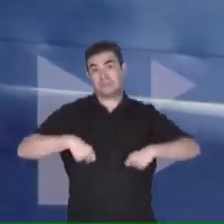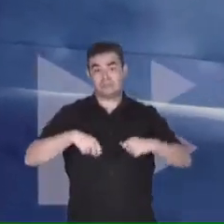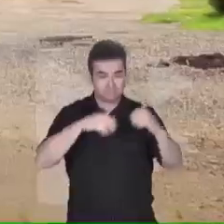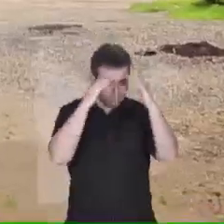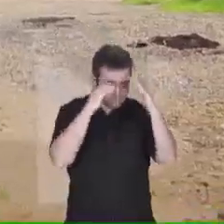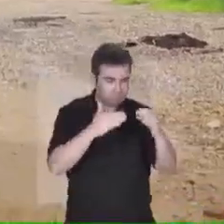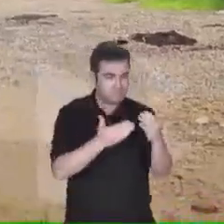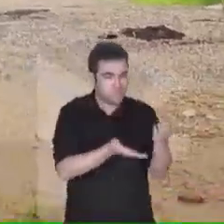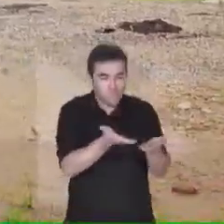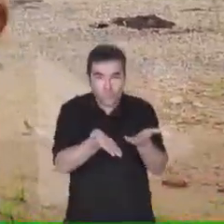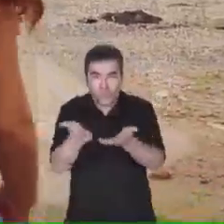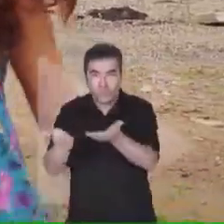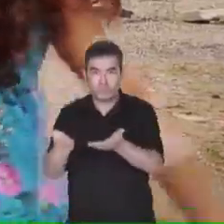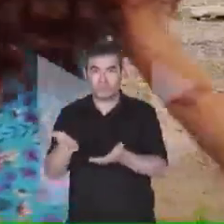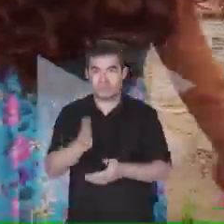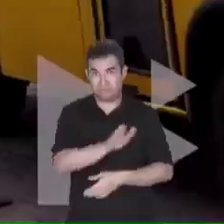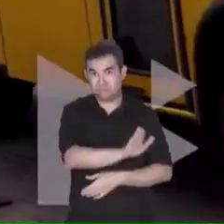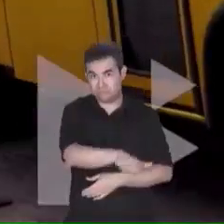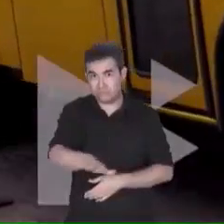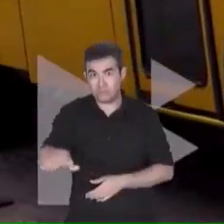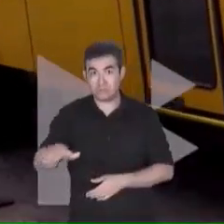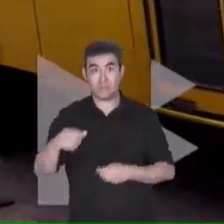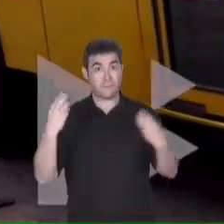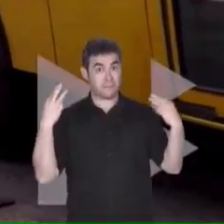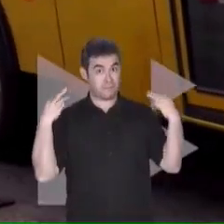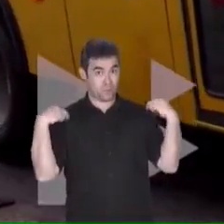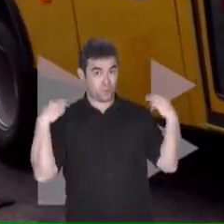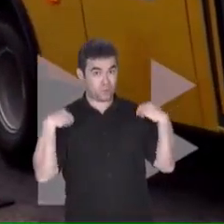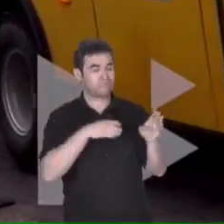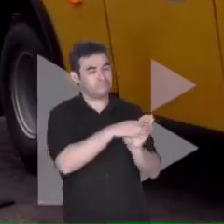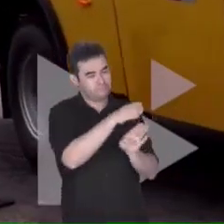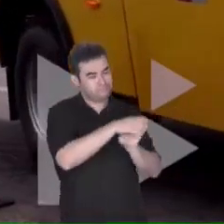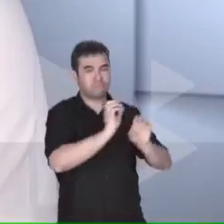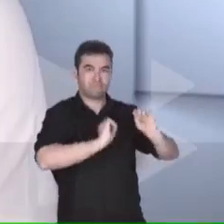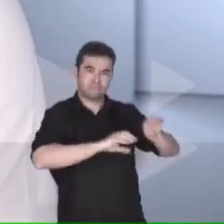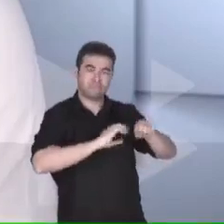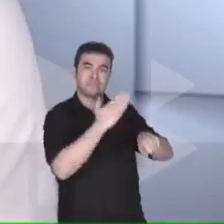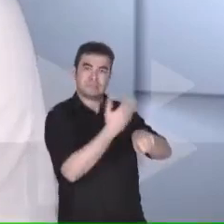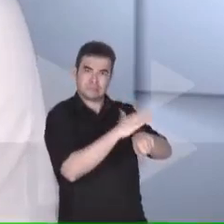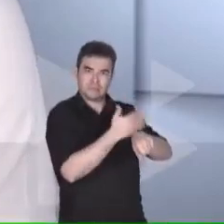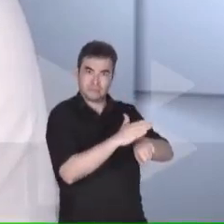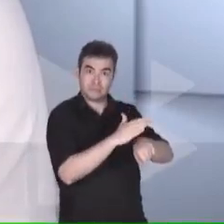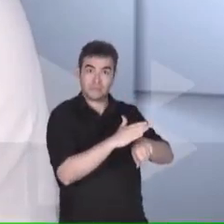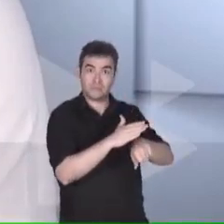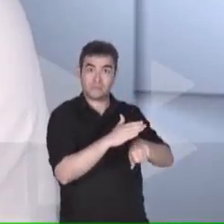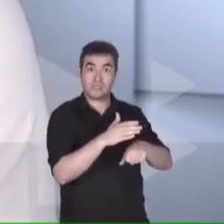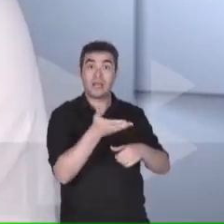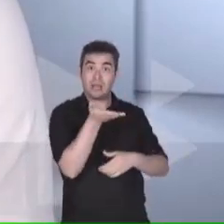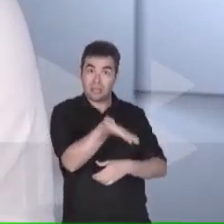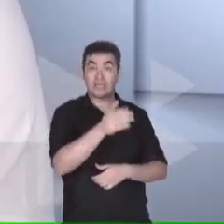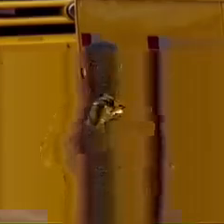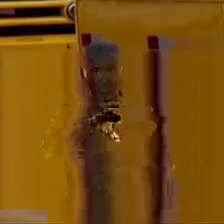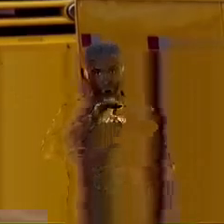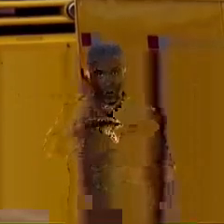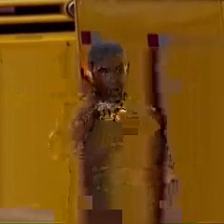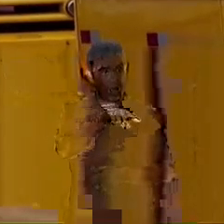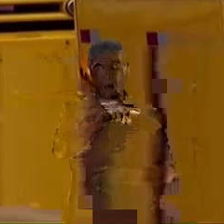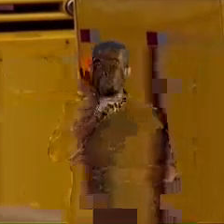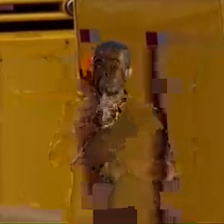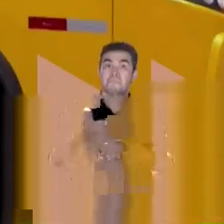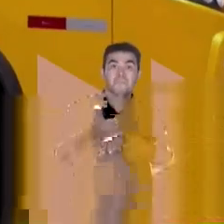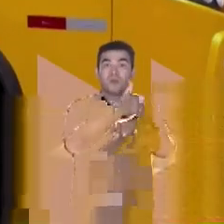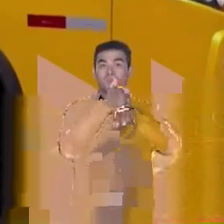com nossos alunos, né? Que as pessoas que transportam esses alunos sejam treinadas também. A cidade do Ceará que mais conseguiu renovar